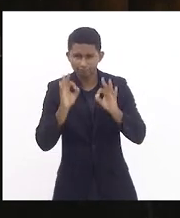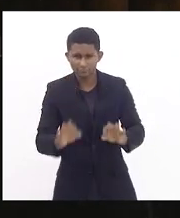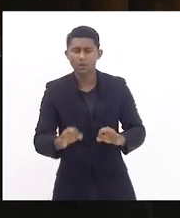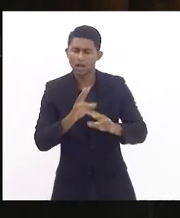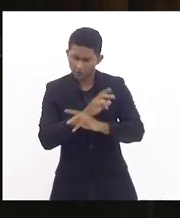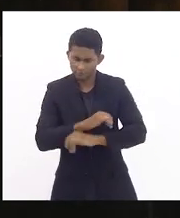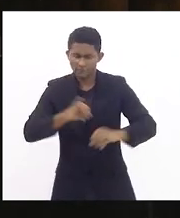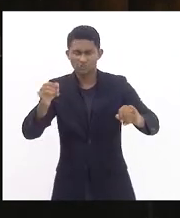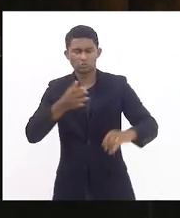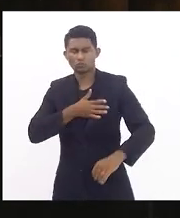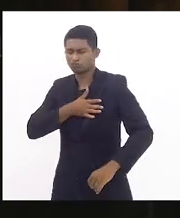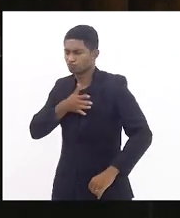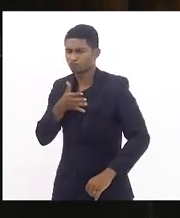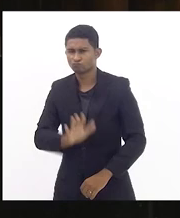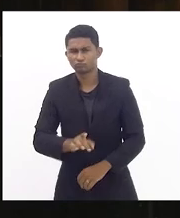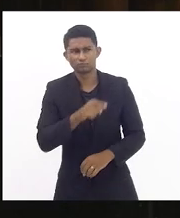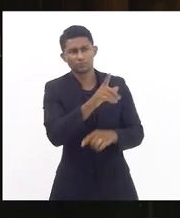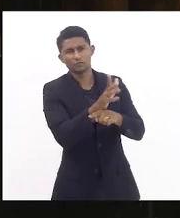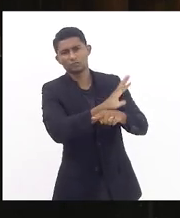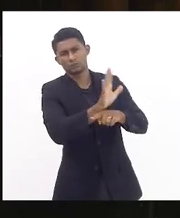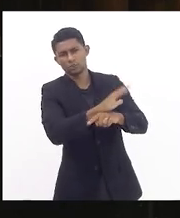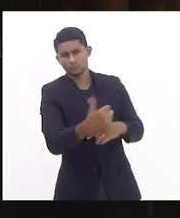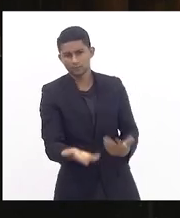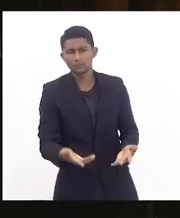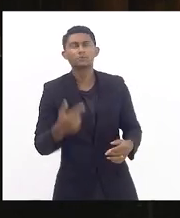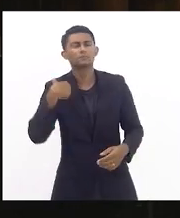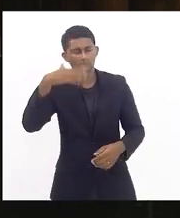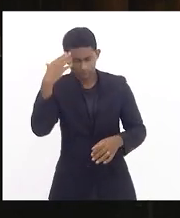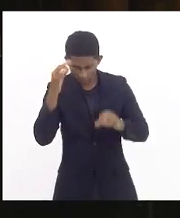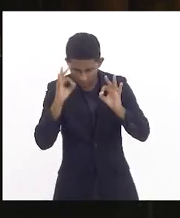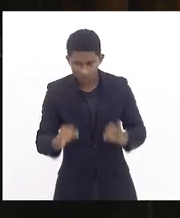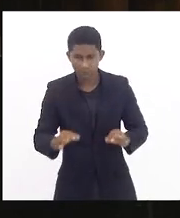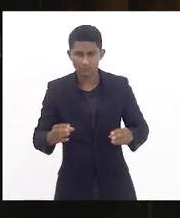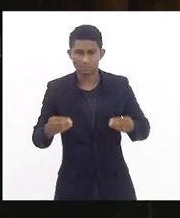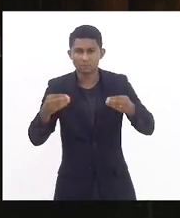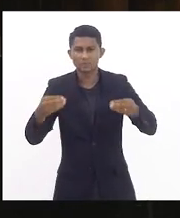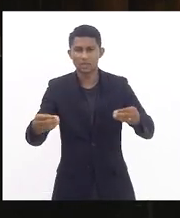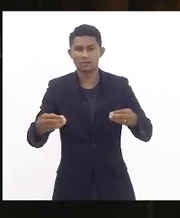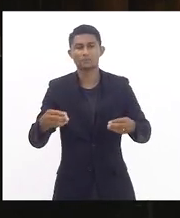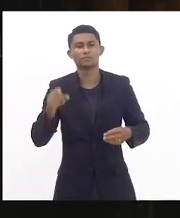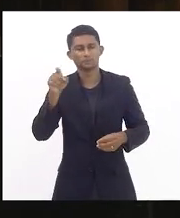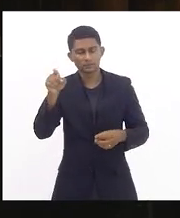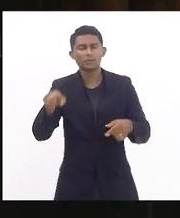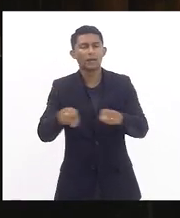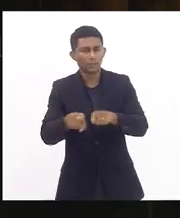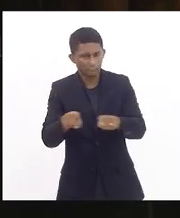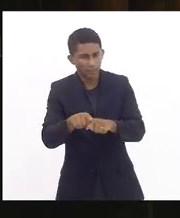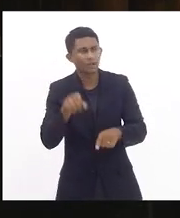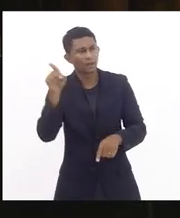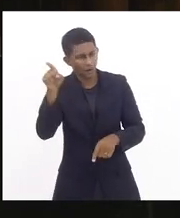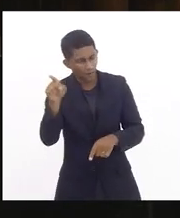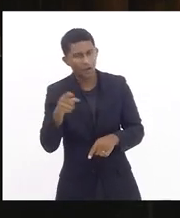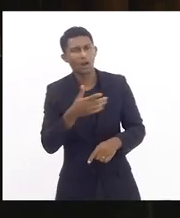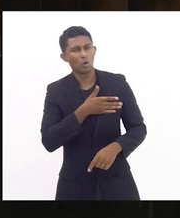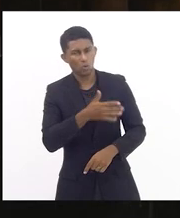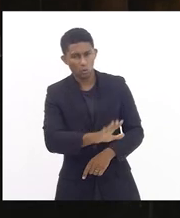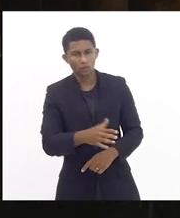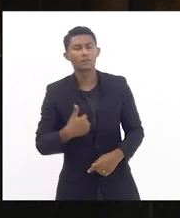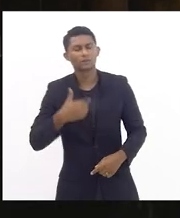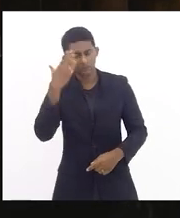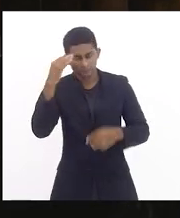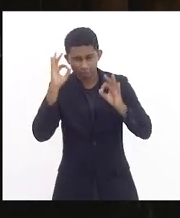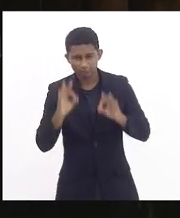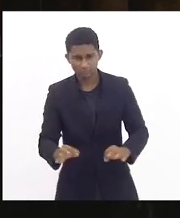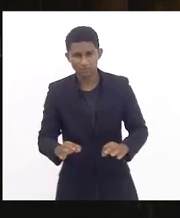tenho a certeza que o Ministério Público, que a sociedade repudia isso também, e que o Poder Judiciário irá tomar